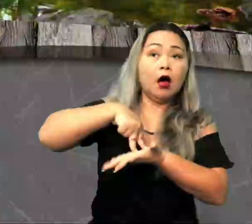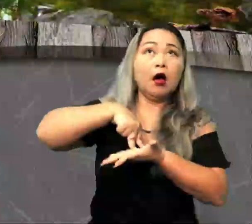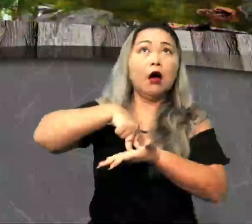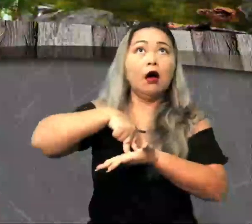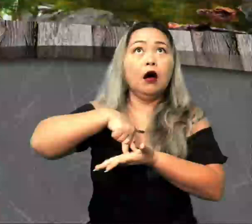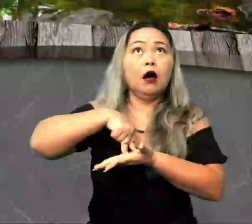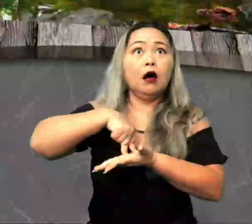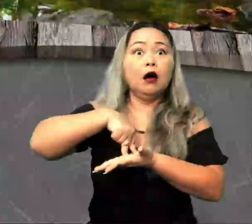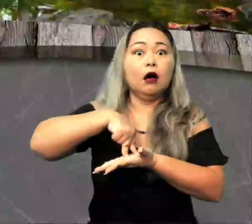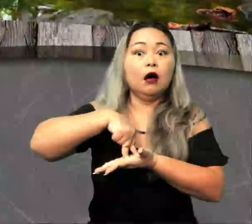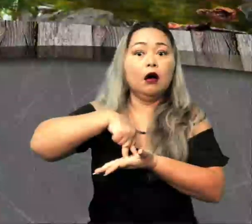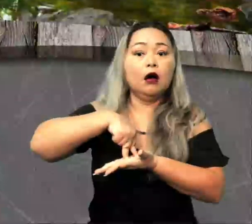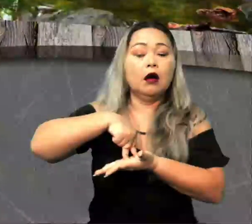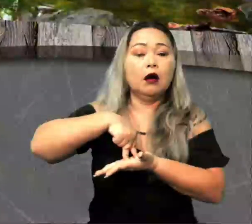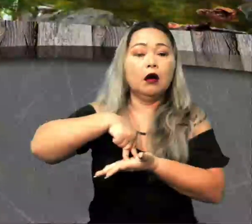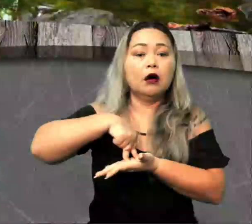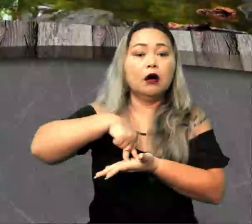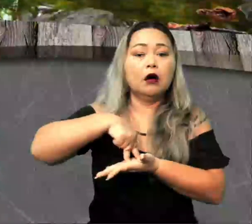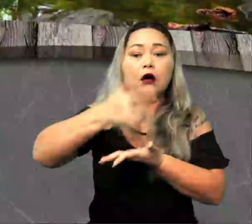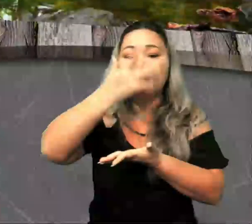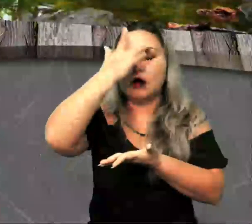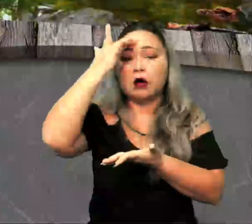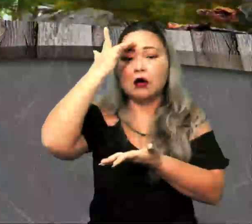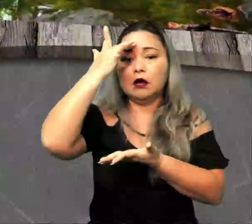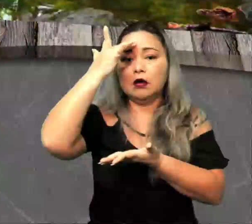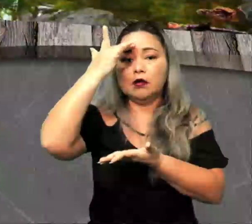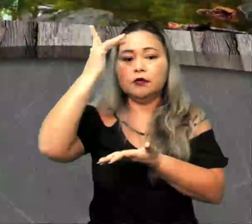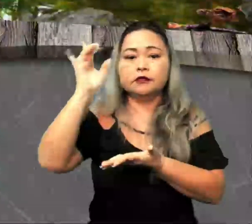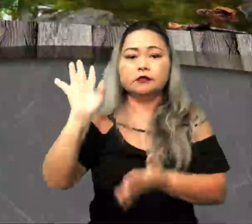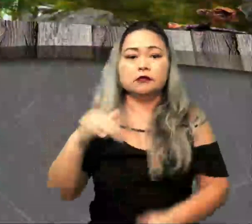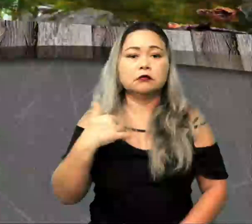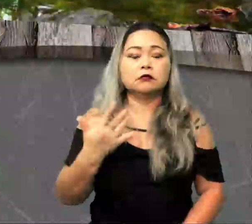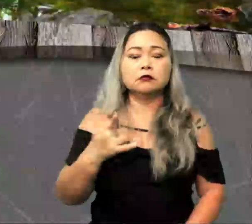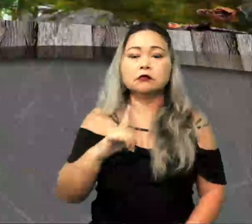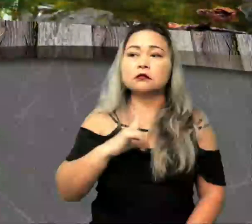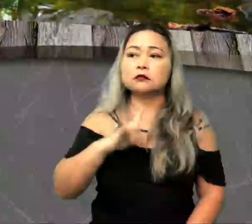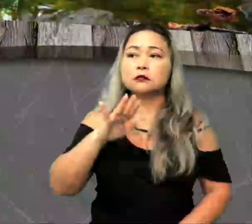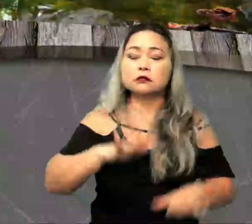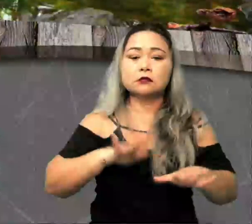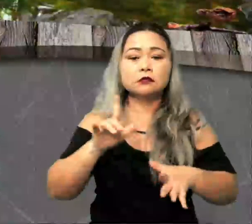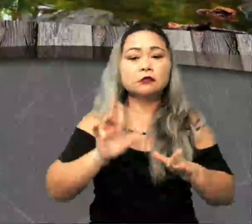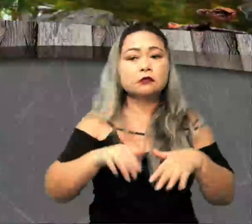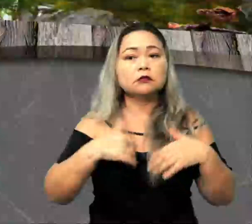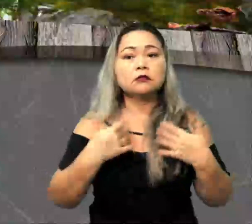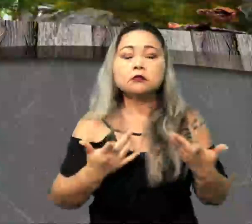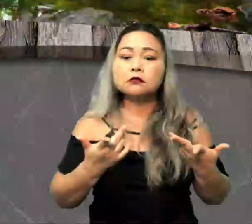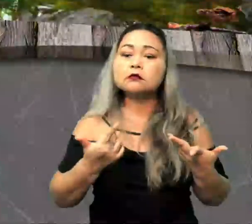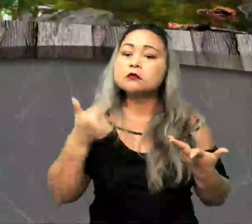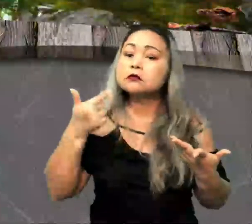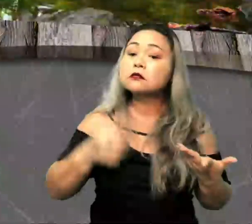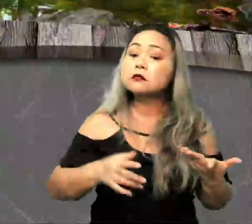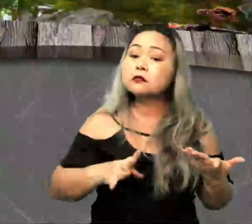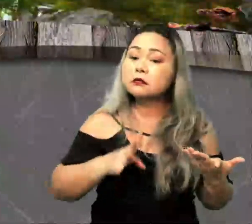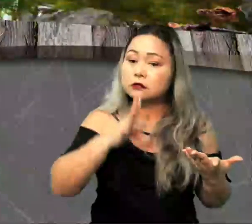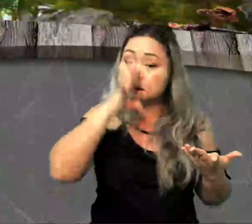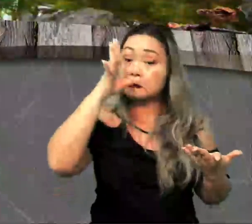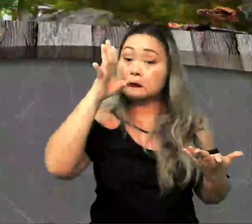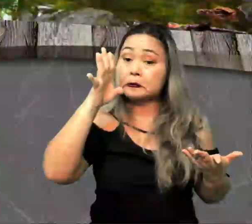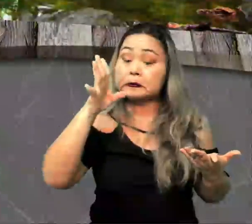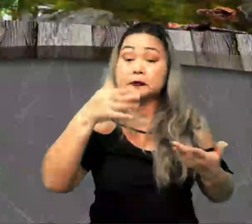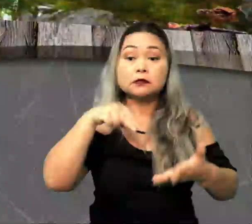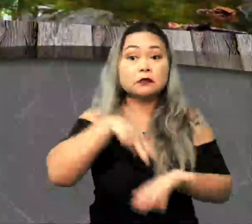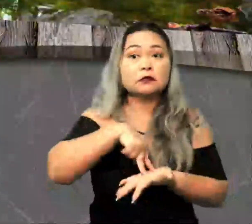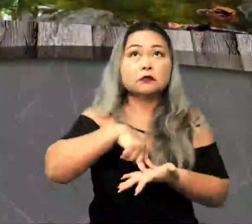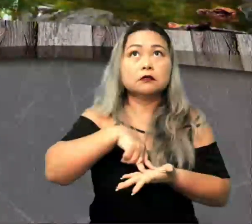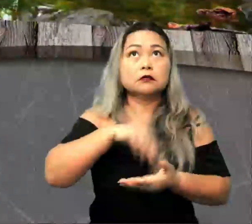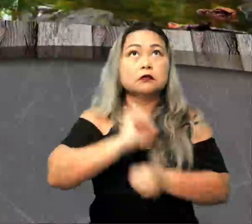Tem essa questão também de pessoas que quando passam por um estresse muito grande, repentino,